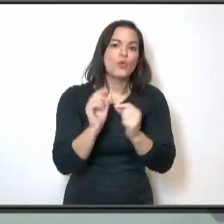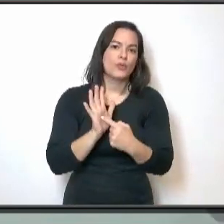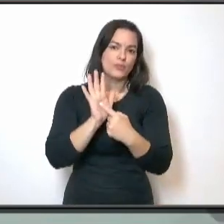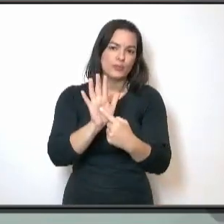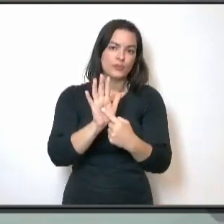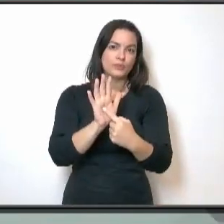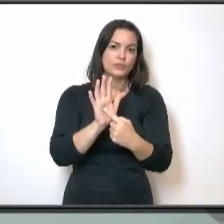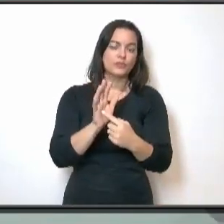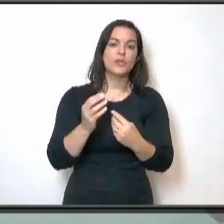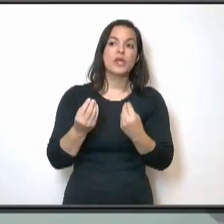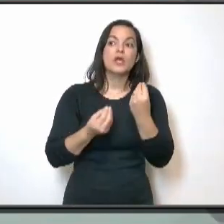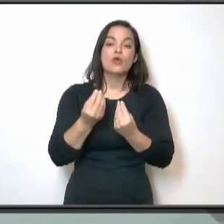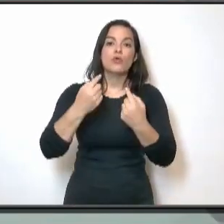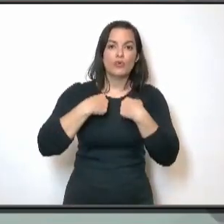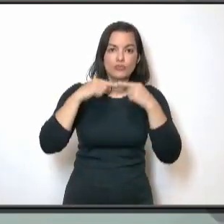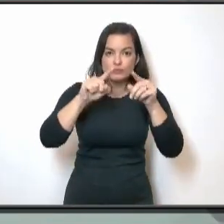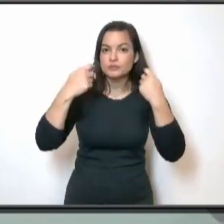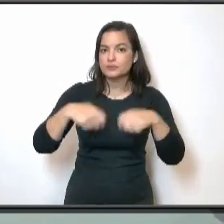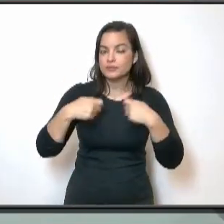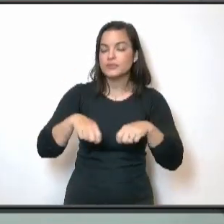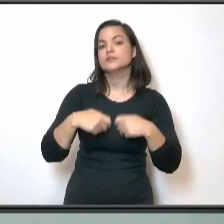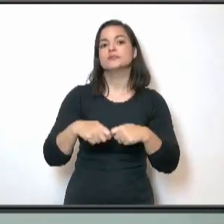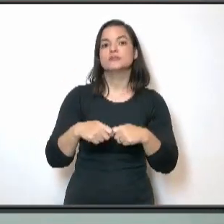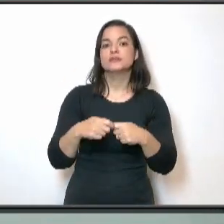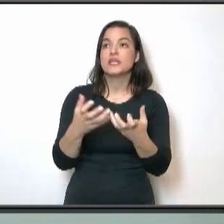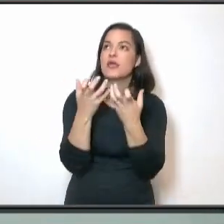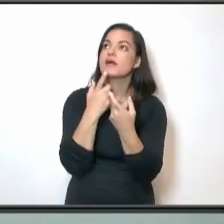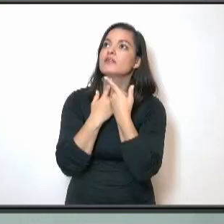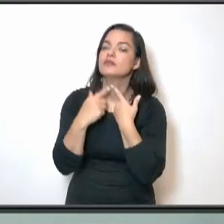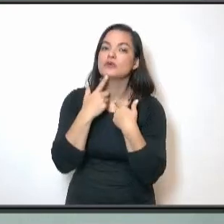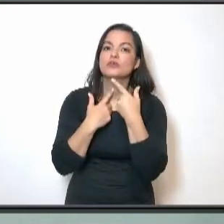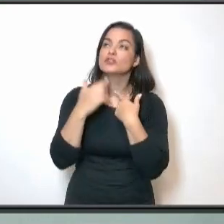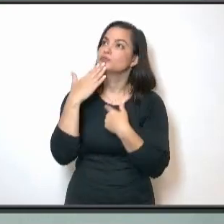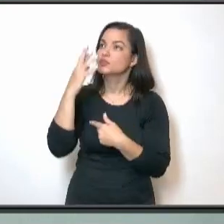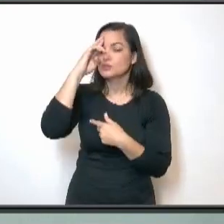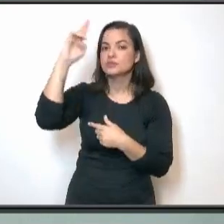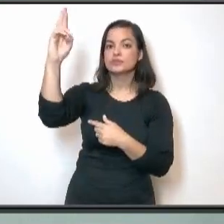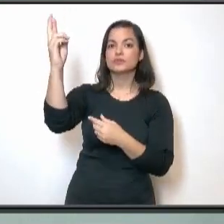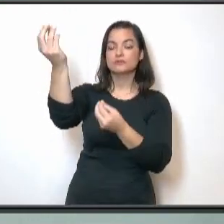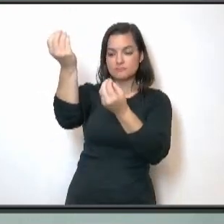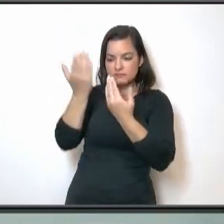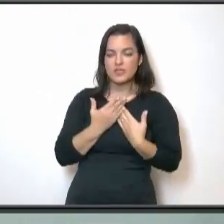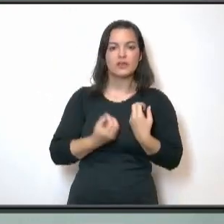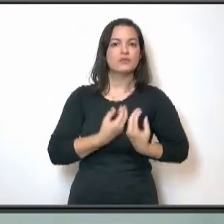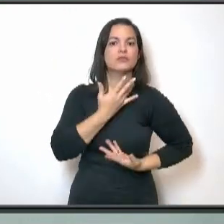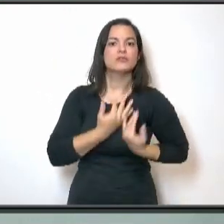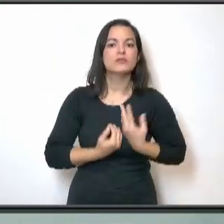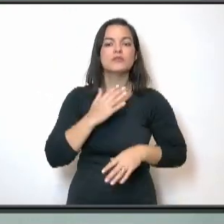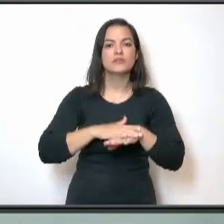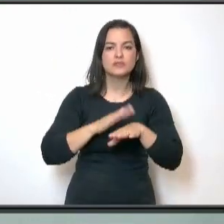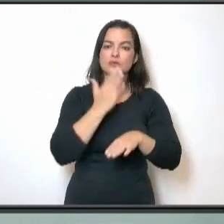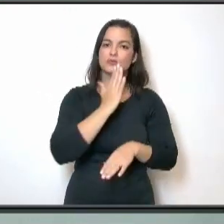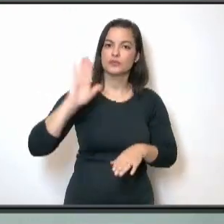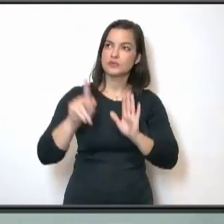nós mesmos, para a nossa vida pessoal, que o Senhor nos avive, cumprindo a sua promessa e sabendo